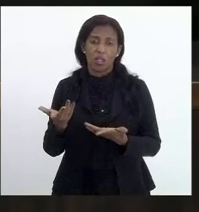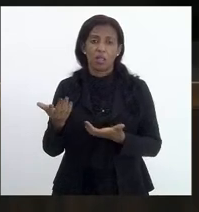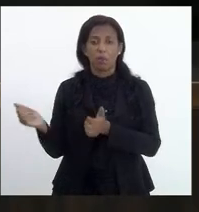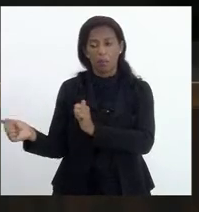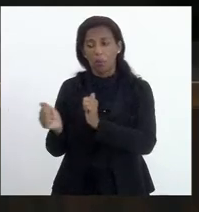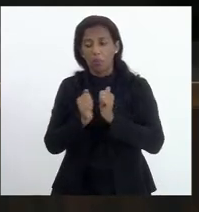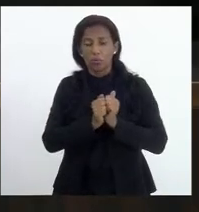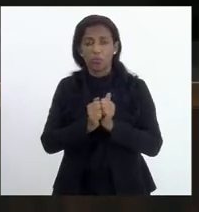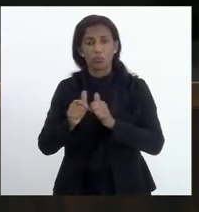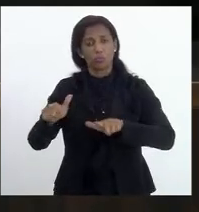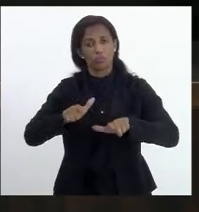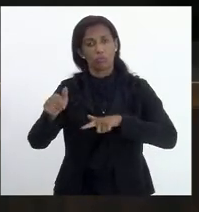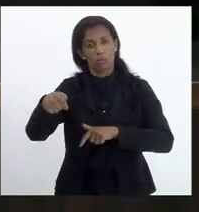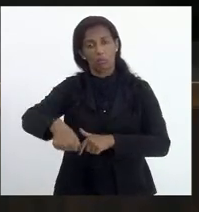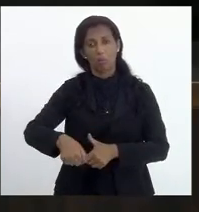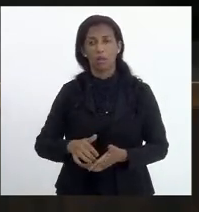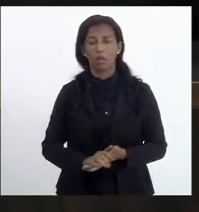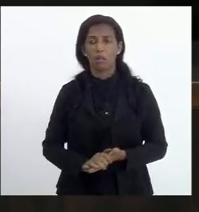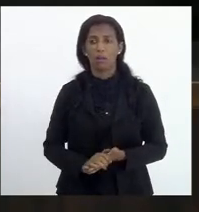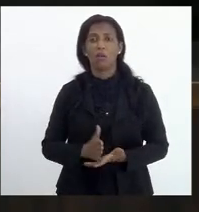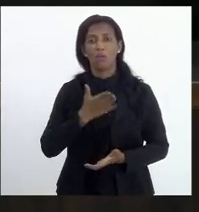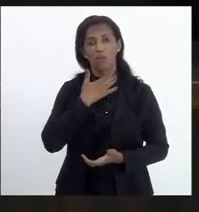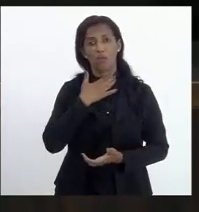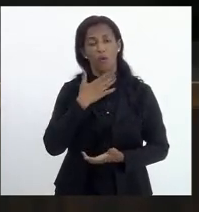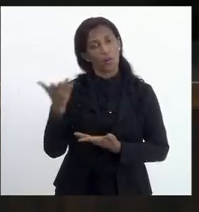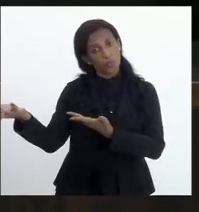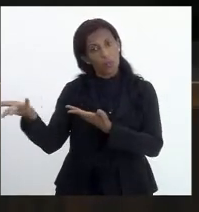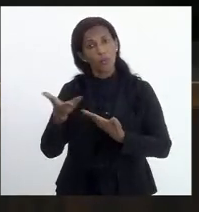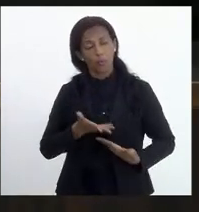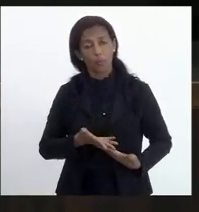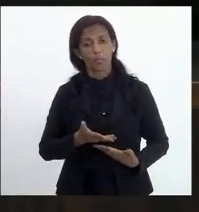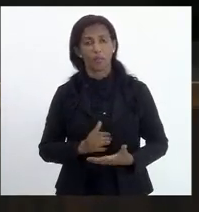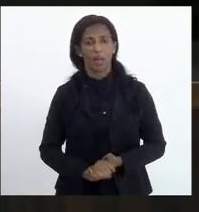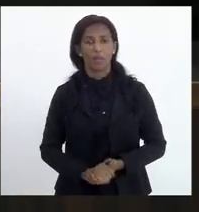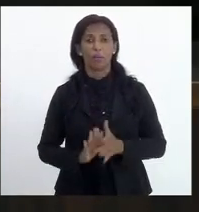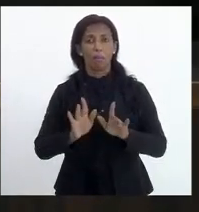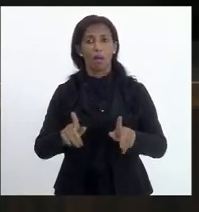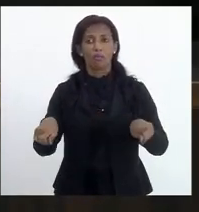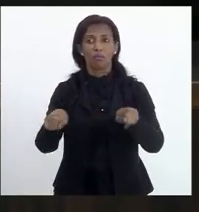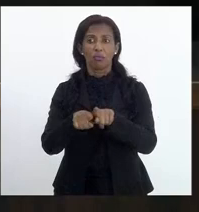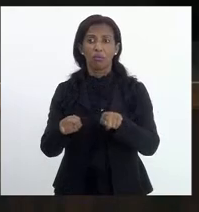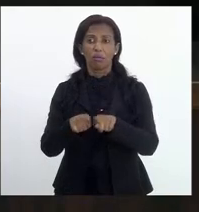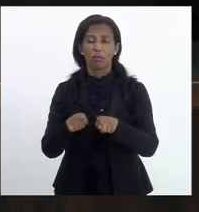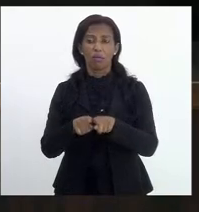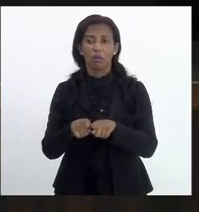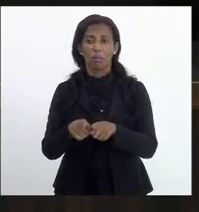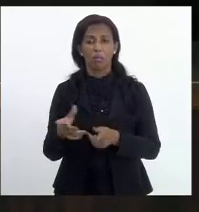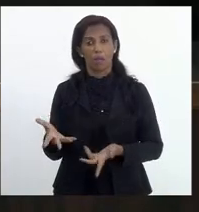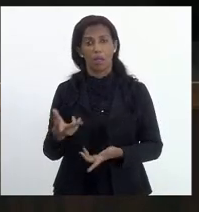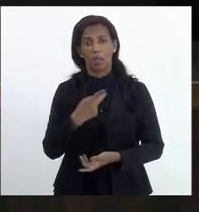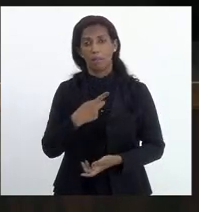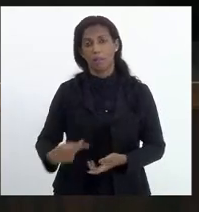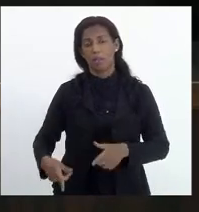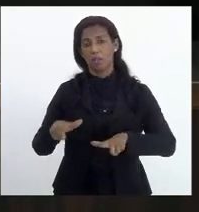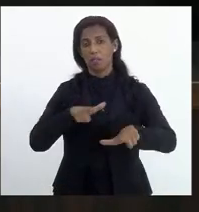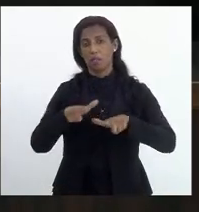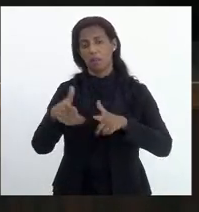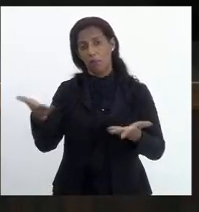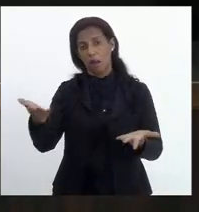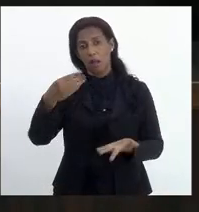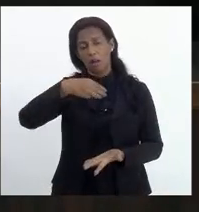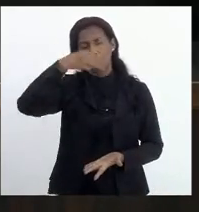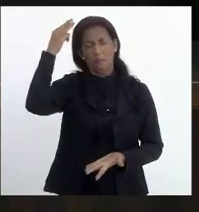acompanhariam os trabalhos aqui. Vai ter voz aqui, que foram os convidados. Mas aí também isso, na presidência dos trabalhos, o deputado